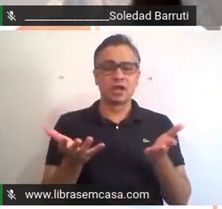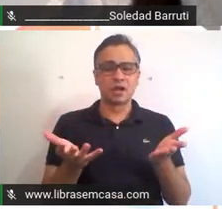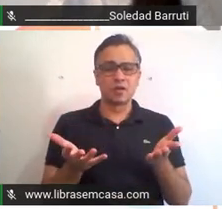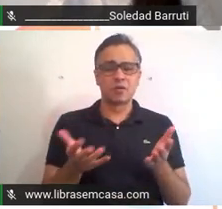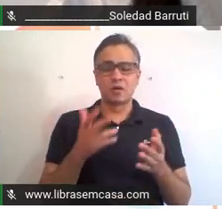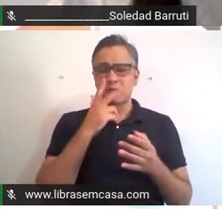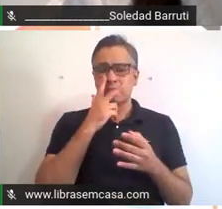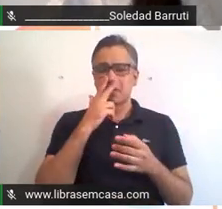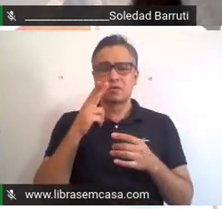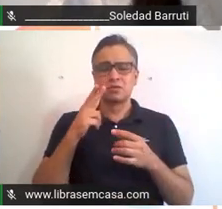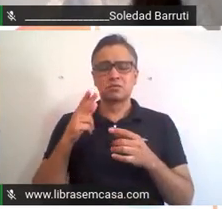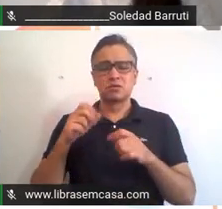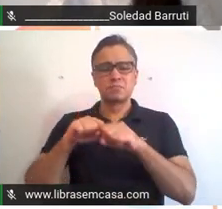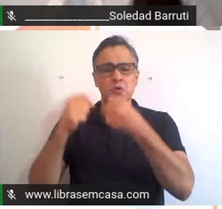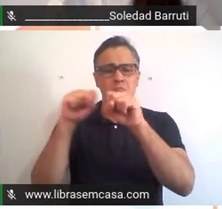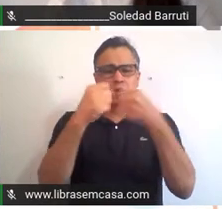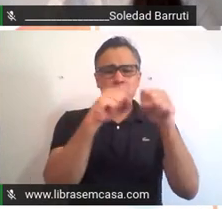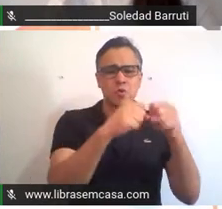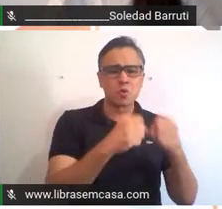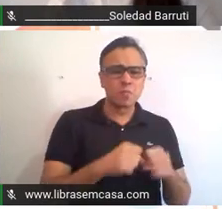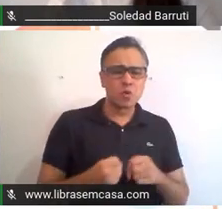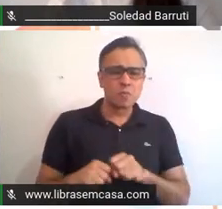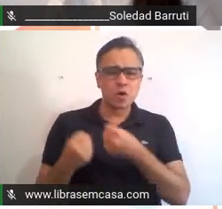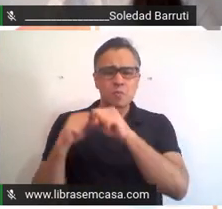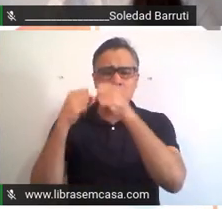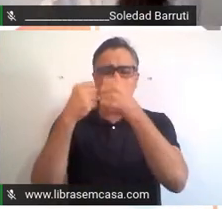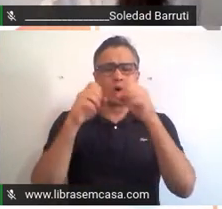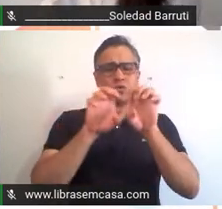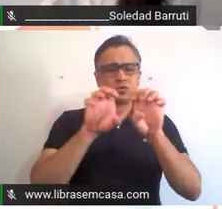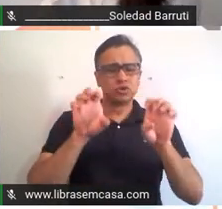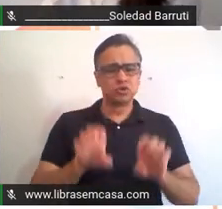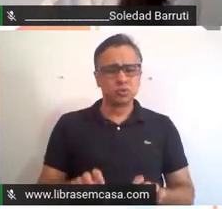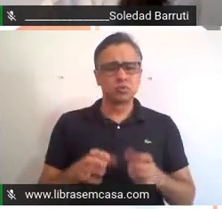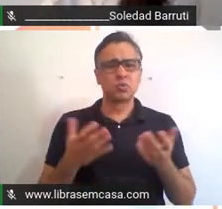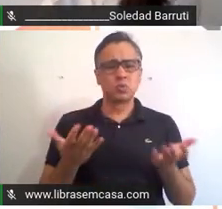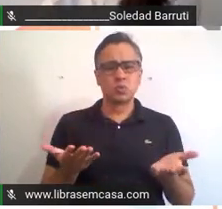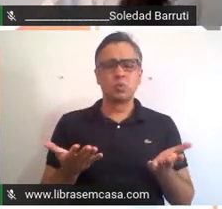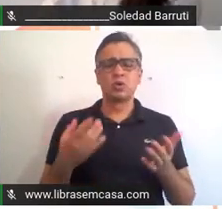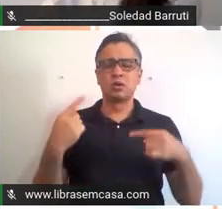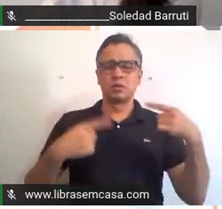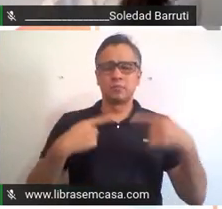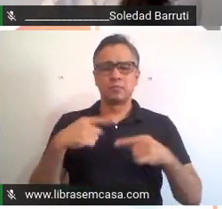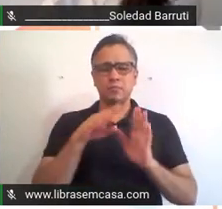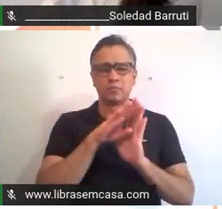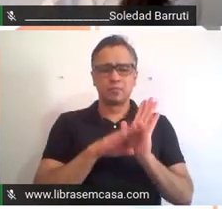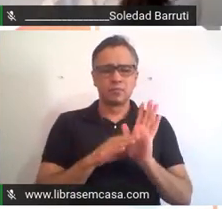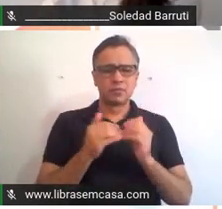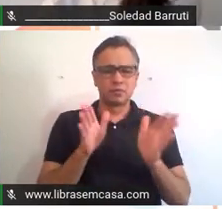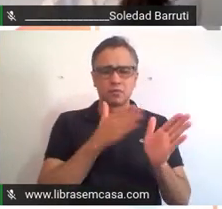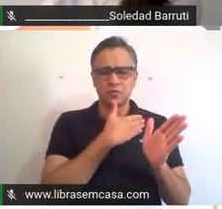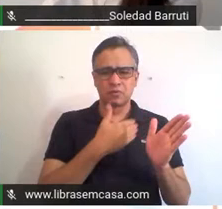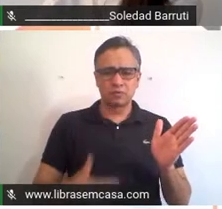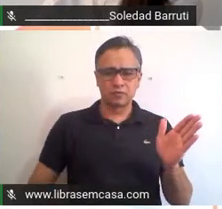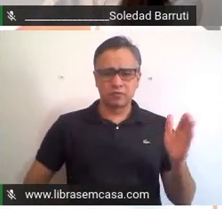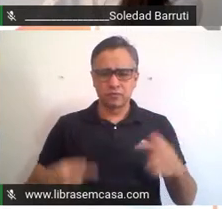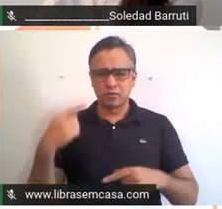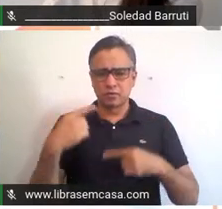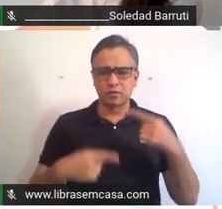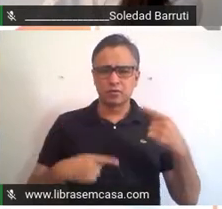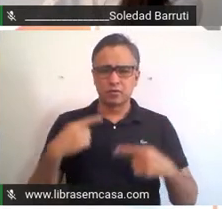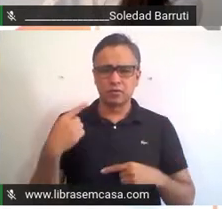determinadas políticas públicas e de determinadas estruturas, né? A Elisabetta foi presidente do Conselho, ela vai poder falar disso com muito